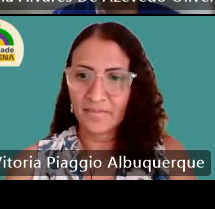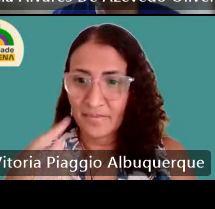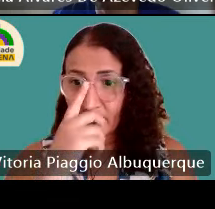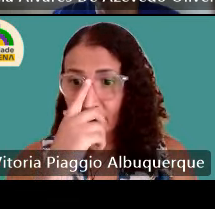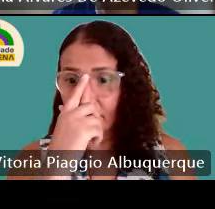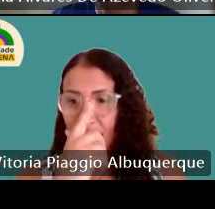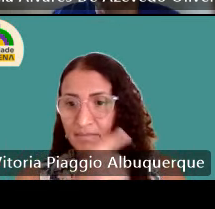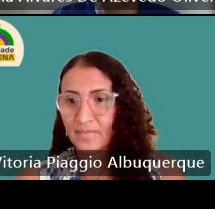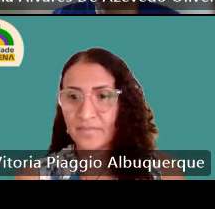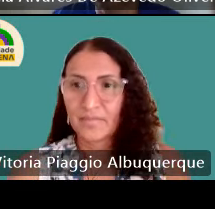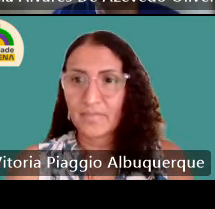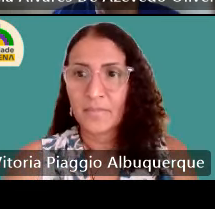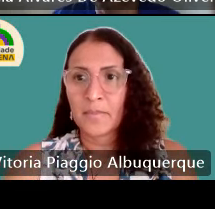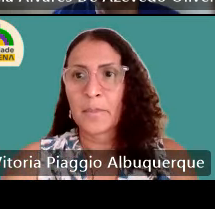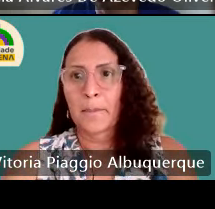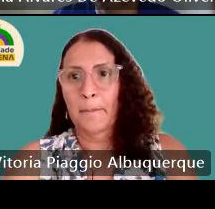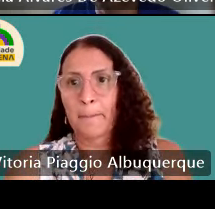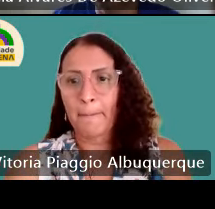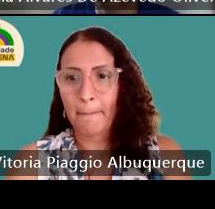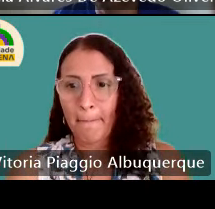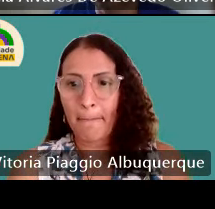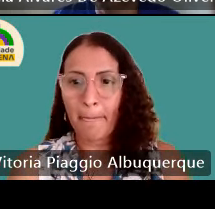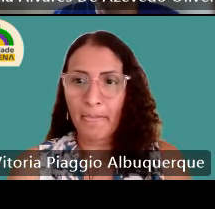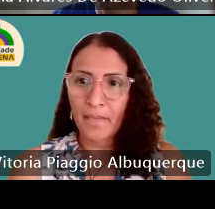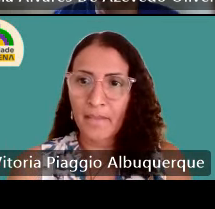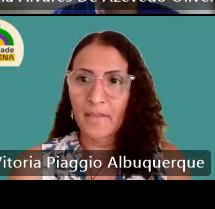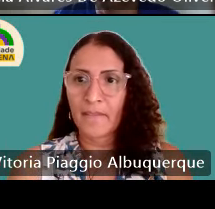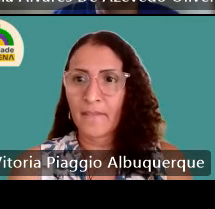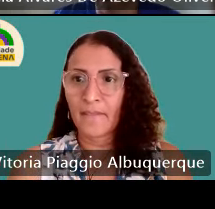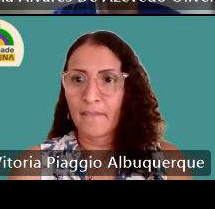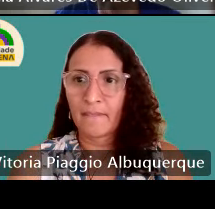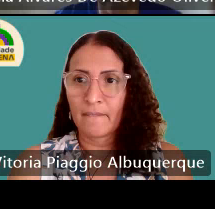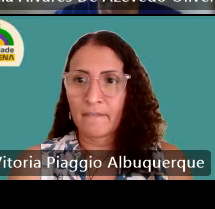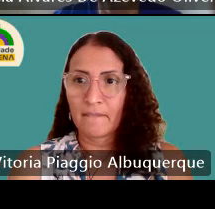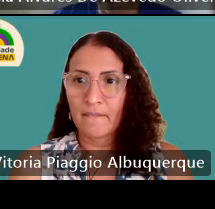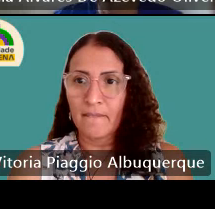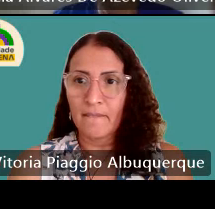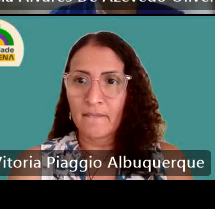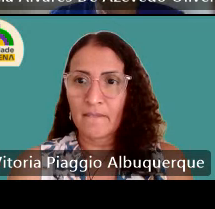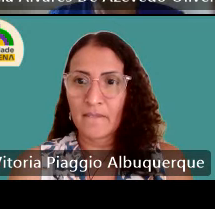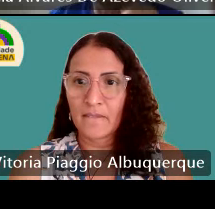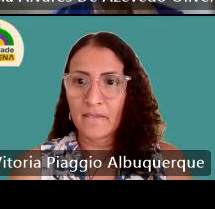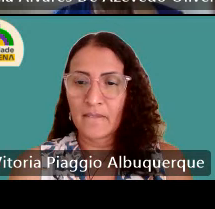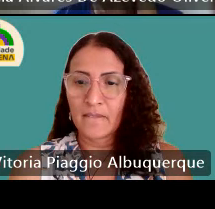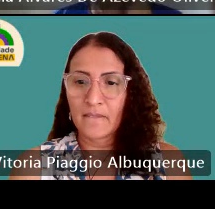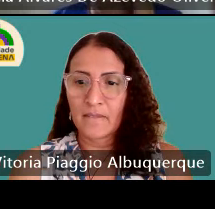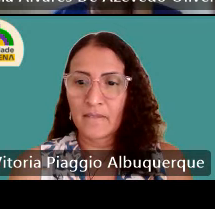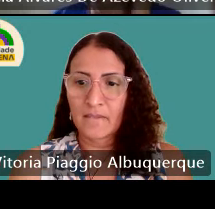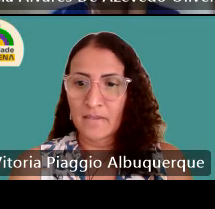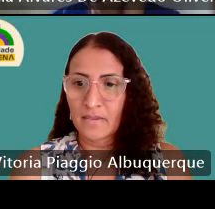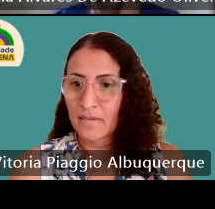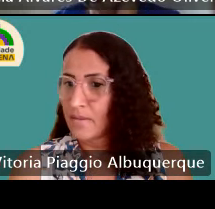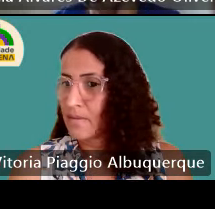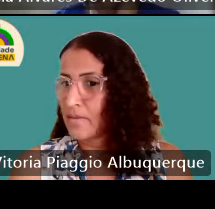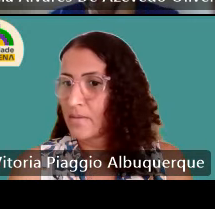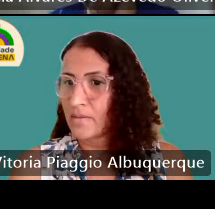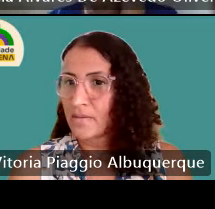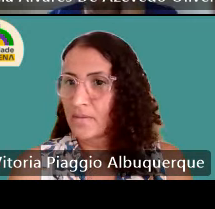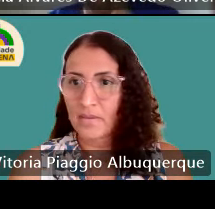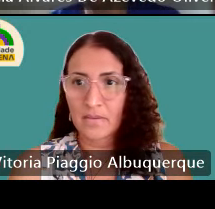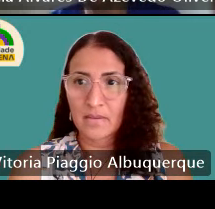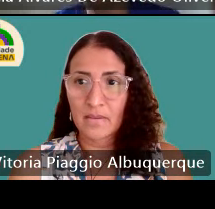é intencional e essa distinção ela é muito importante paraa Gestão Pública porque eh é com